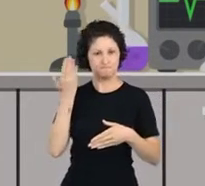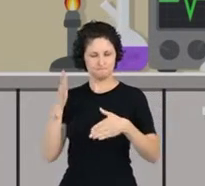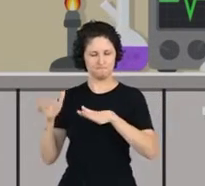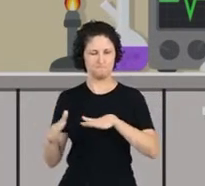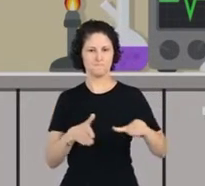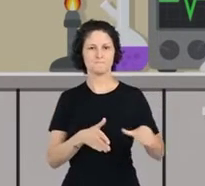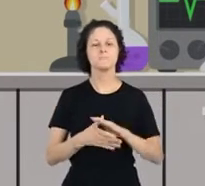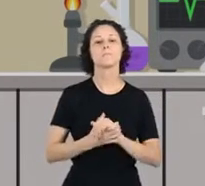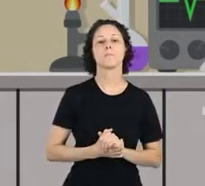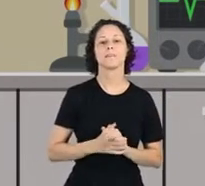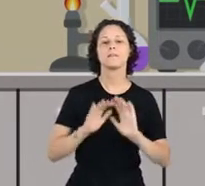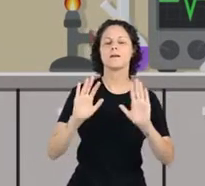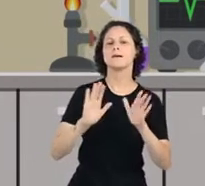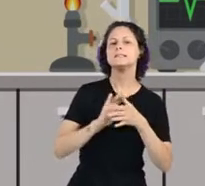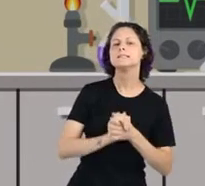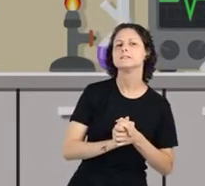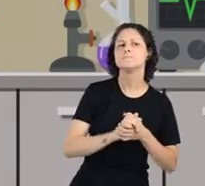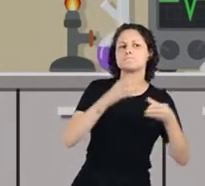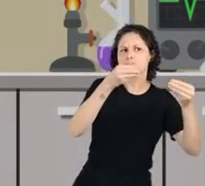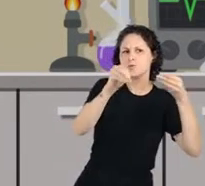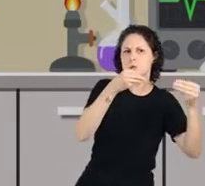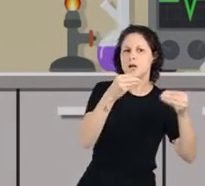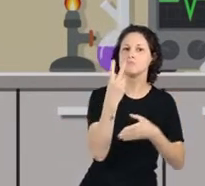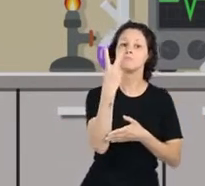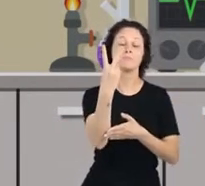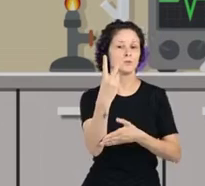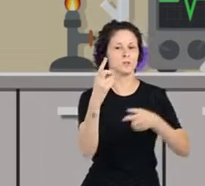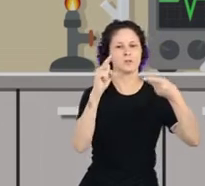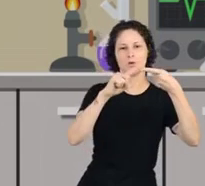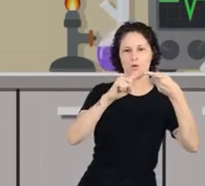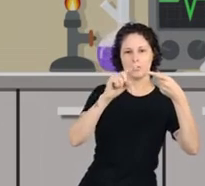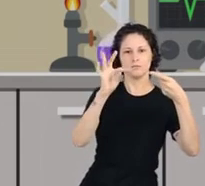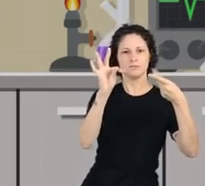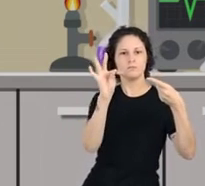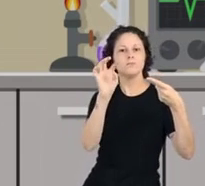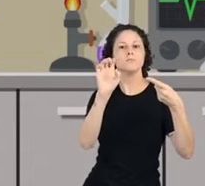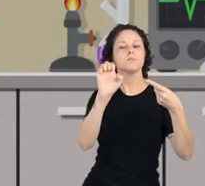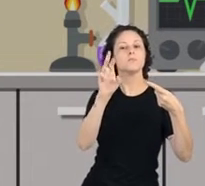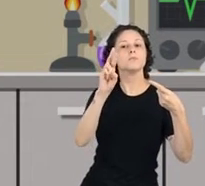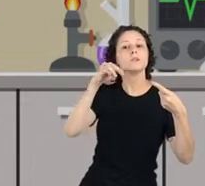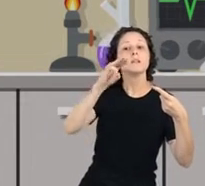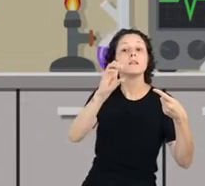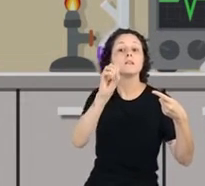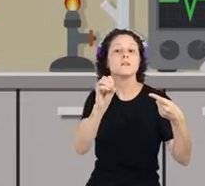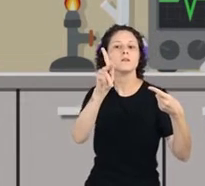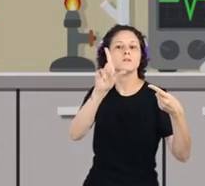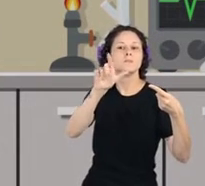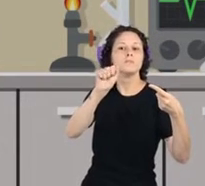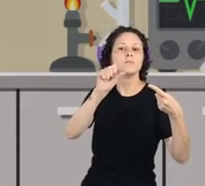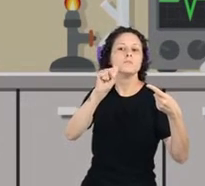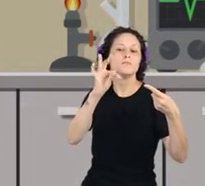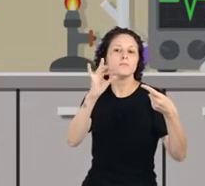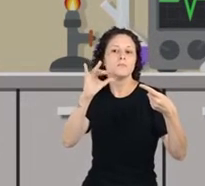que o plástico pode ser classificado como termoplástico e termorrígido? Pois é, o termoplástico ele pode